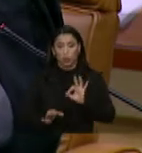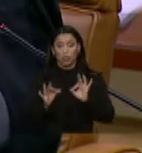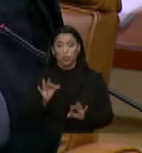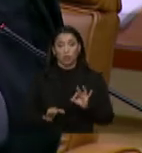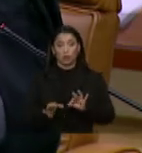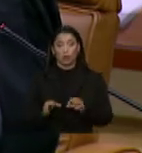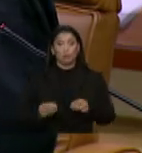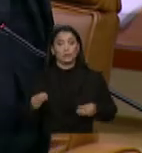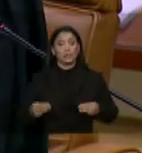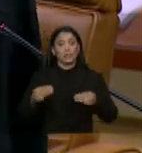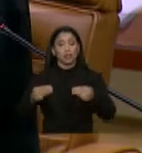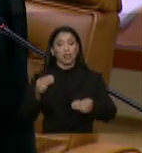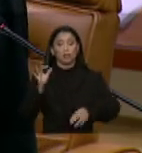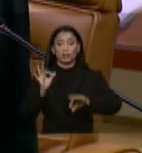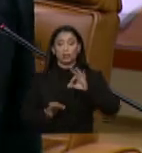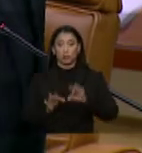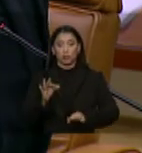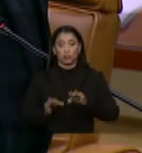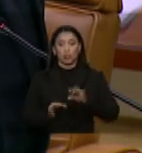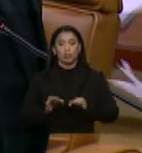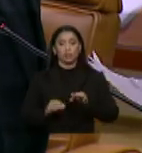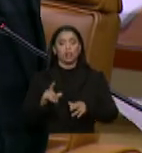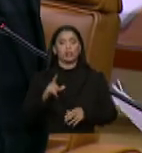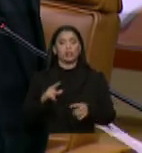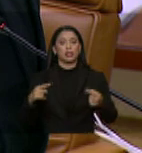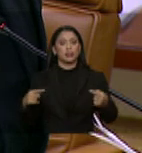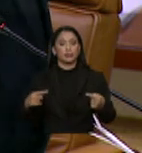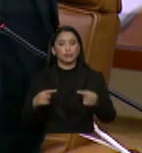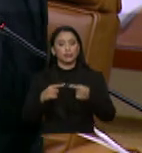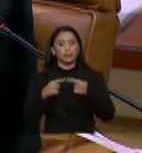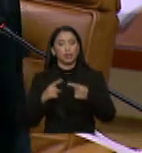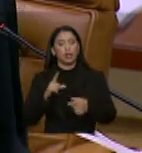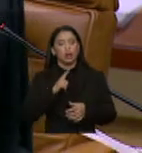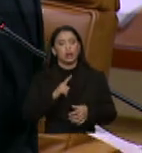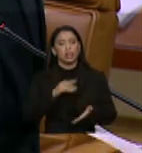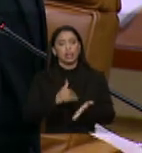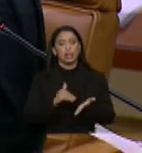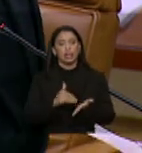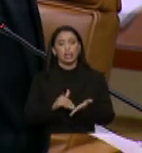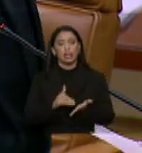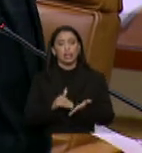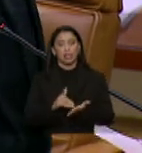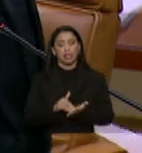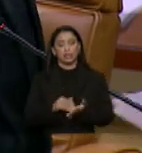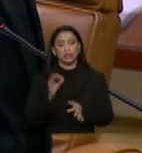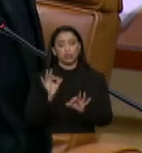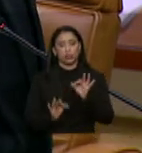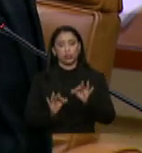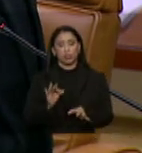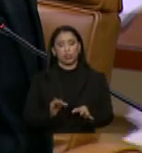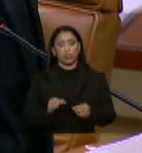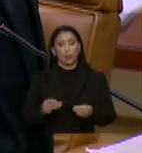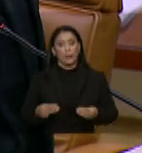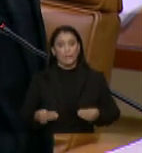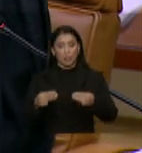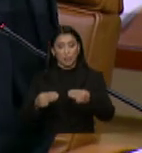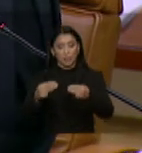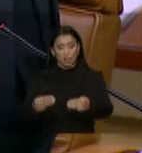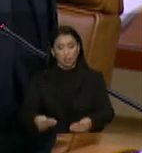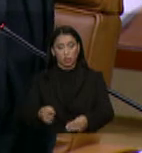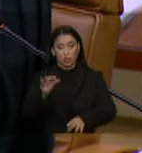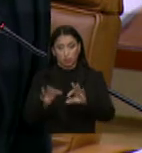Justiça é ligado à secretaria nacional é de Justiça sua vez obrigado ao Ministro da Justiça e Segurança